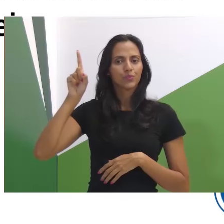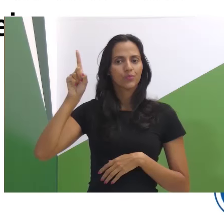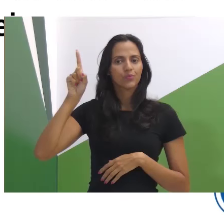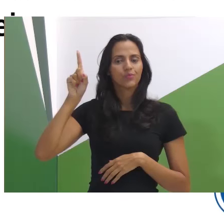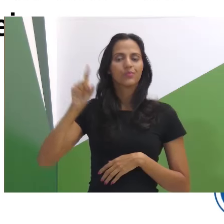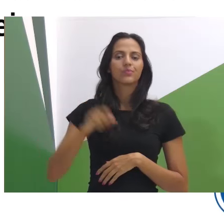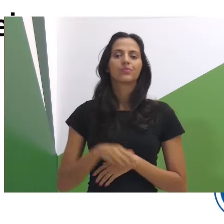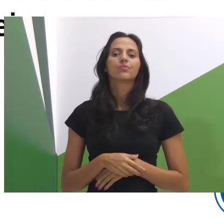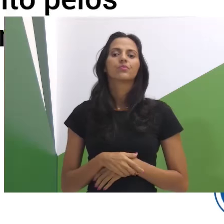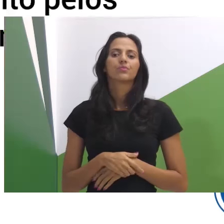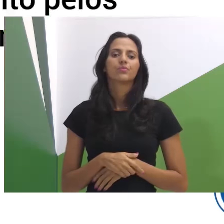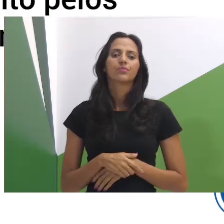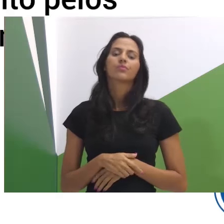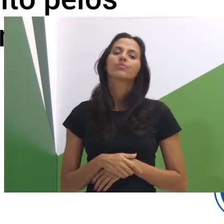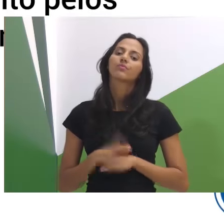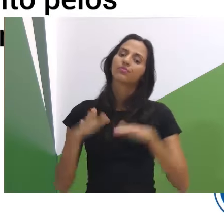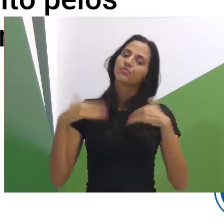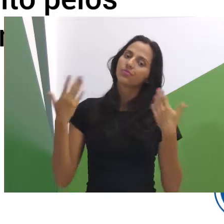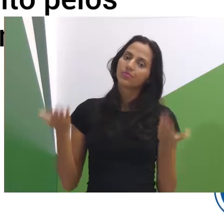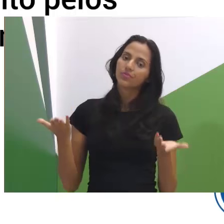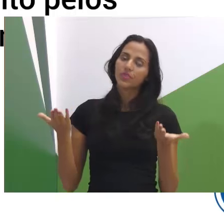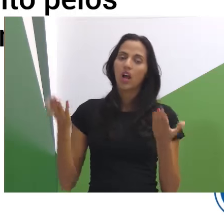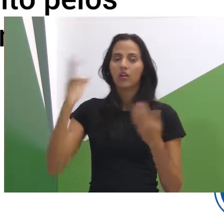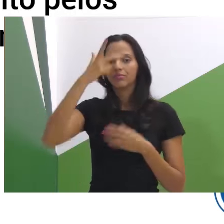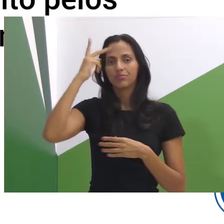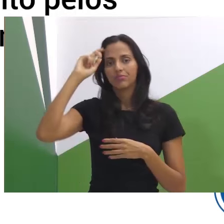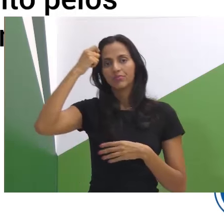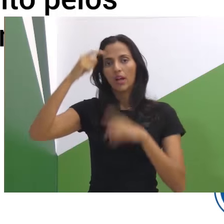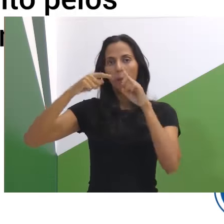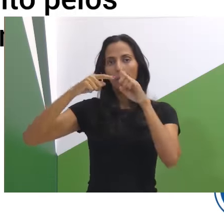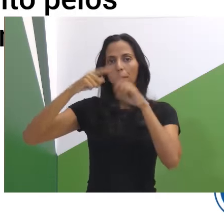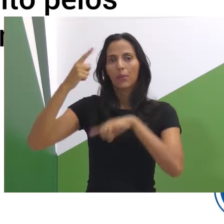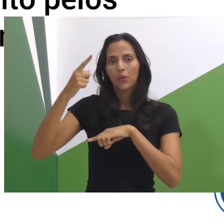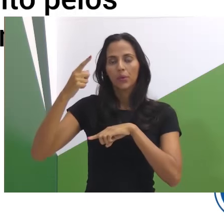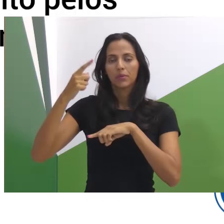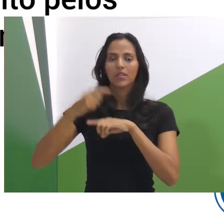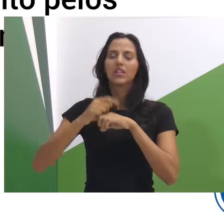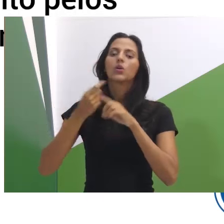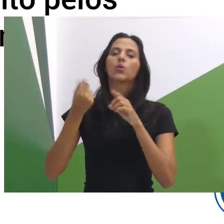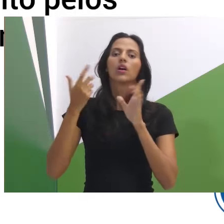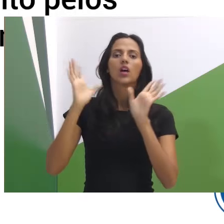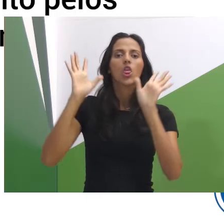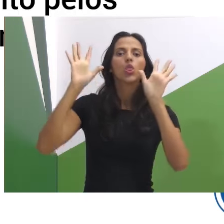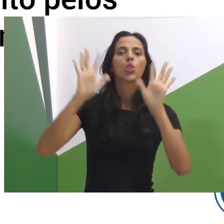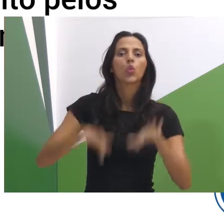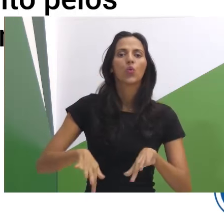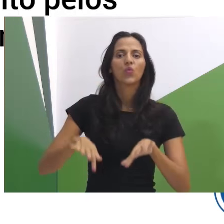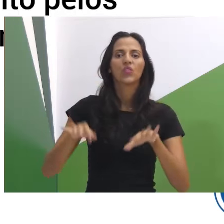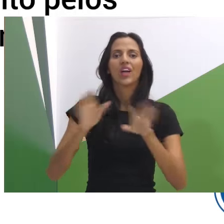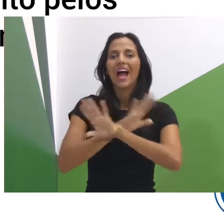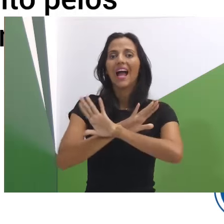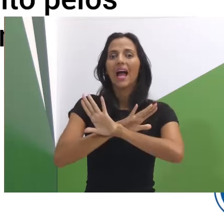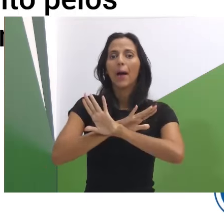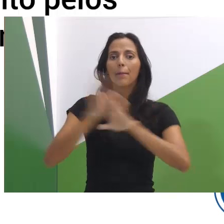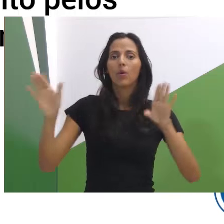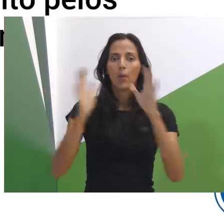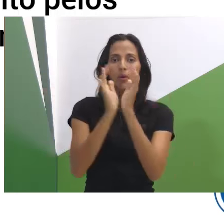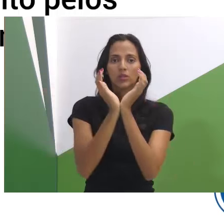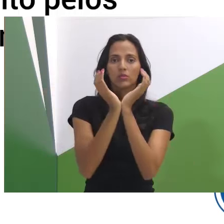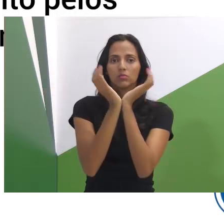Então, como eu falei, eles eram proibidos. E na fase final da escravidão, vão surgir quem? Os escravos de ganho.